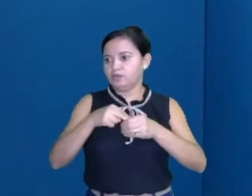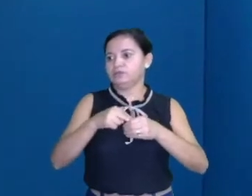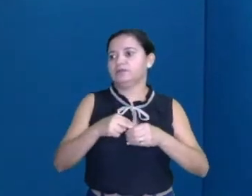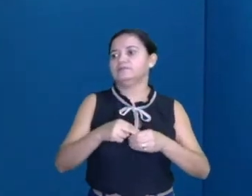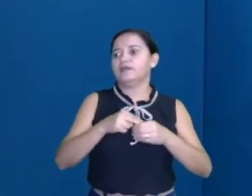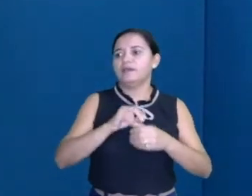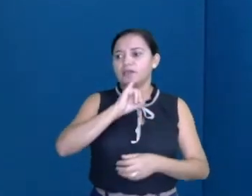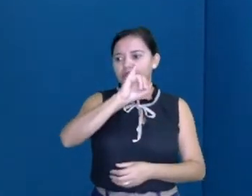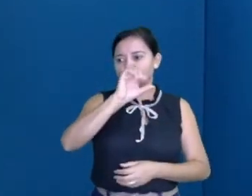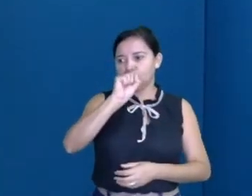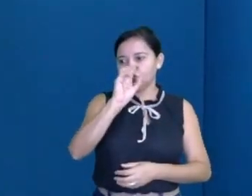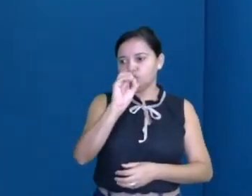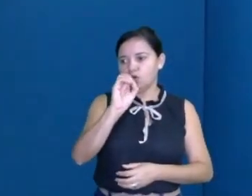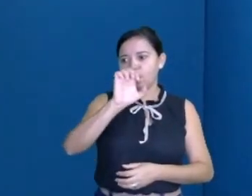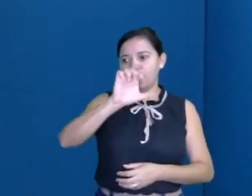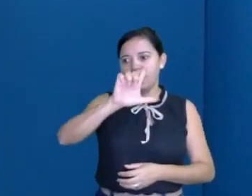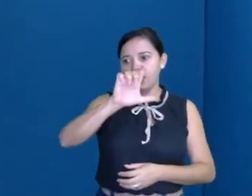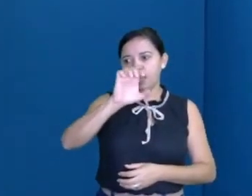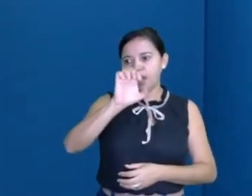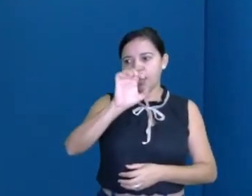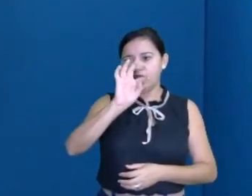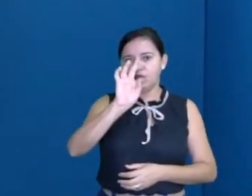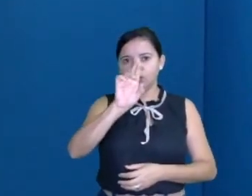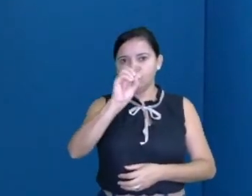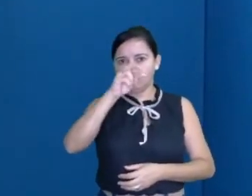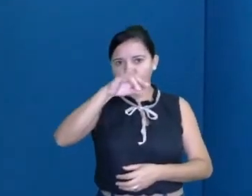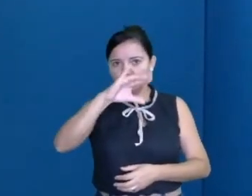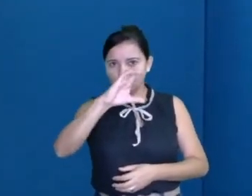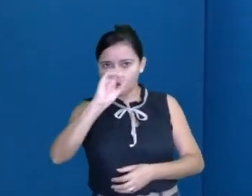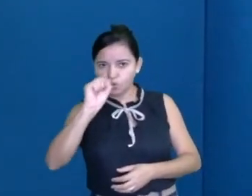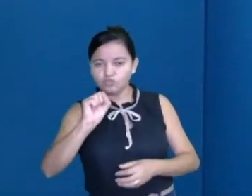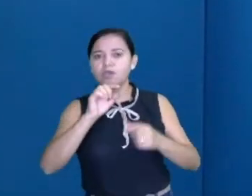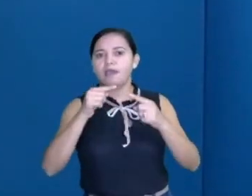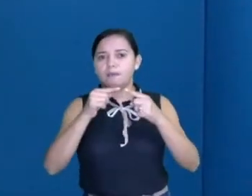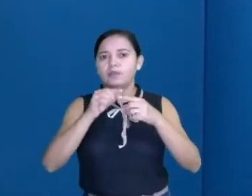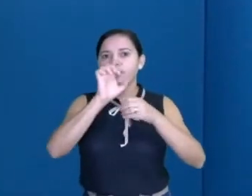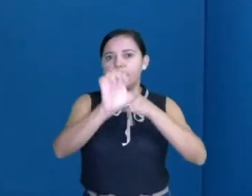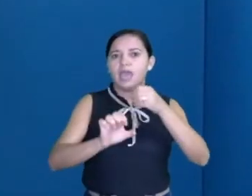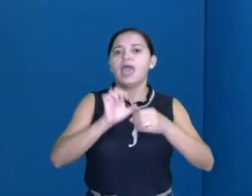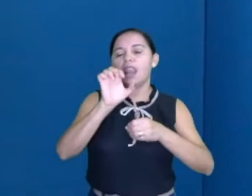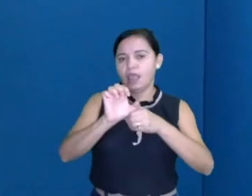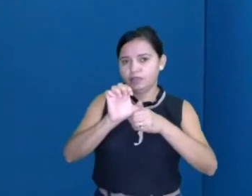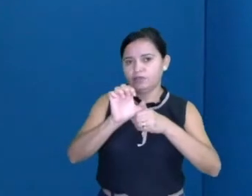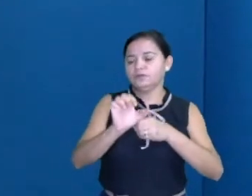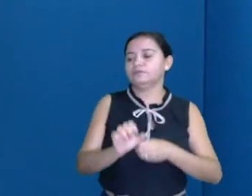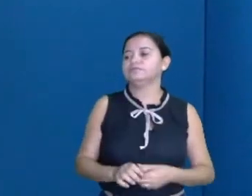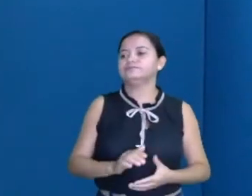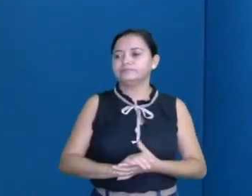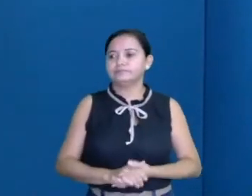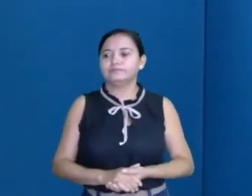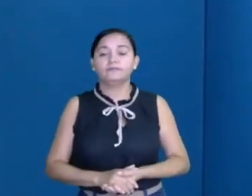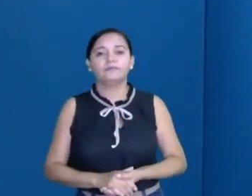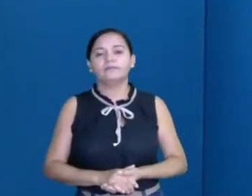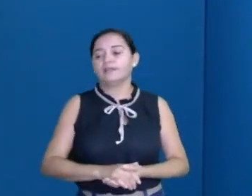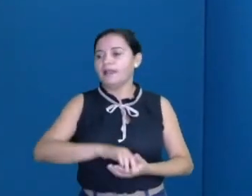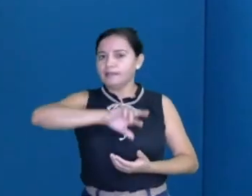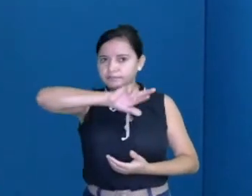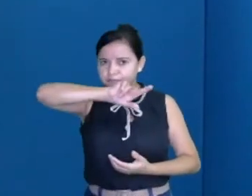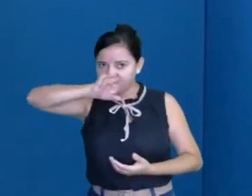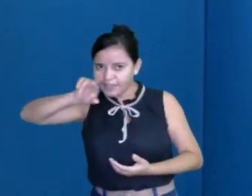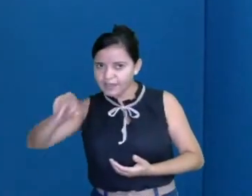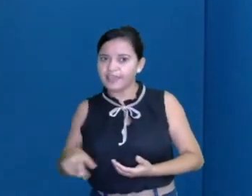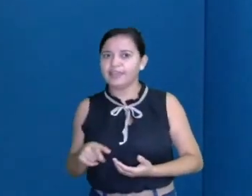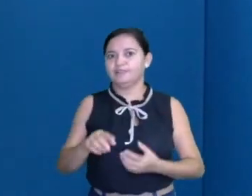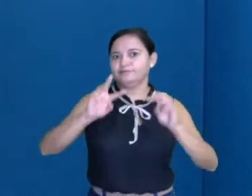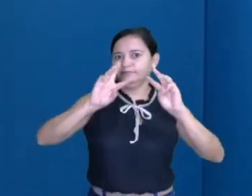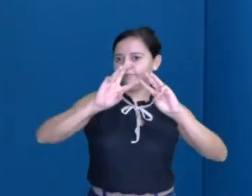isoeletrônico, igual o número de elétrons. Até porque, gente, essa palavra iso quer dizer igual, o mesmo. Então, isóbaro, mesmo número de